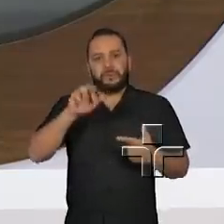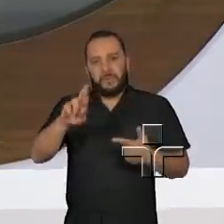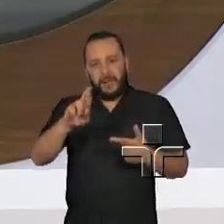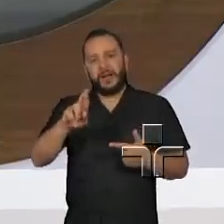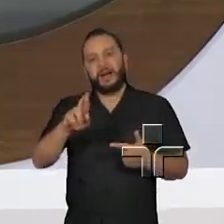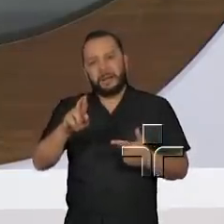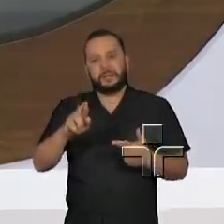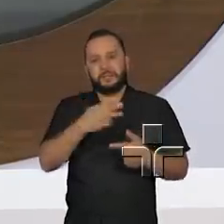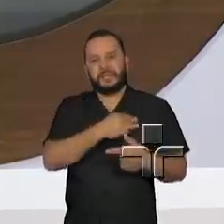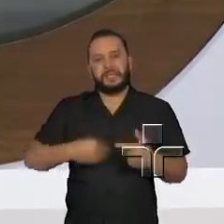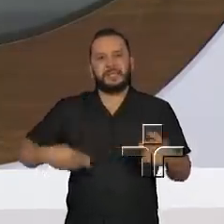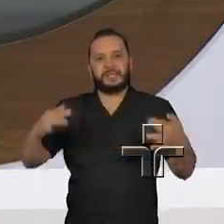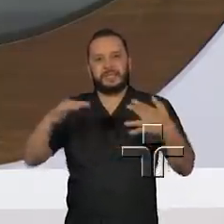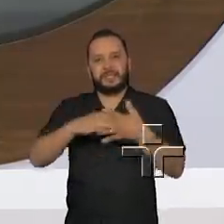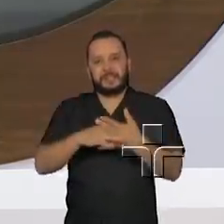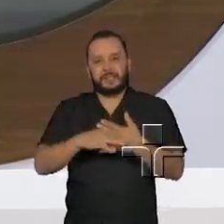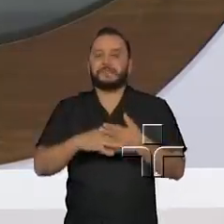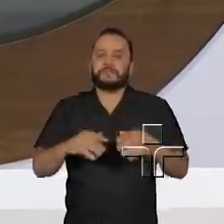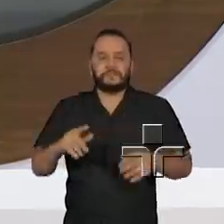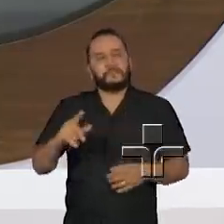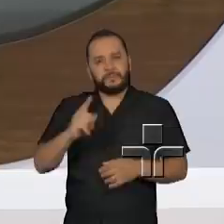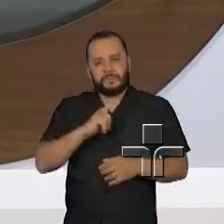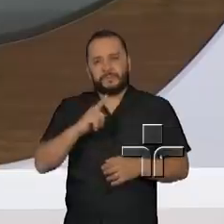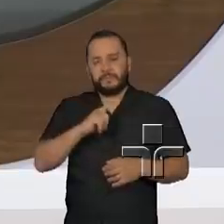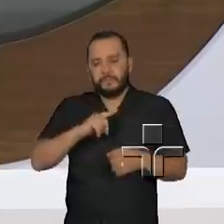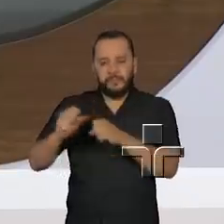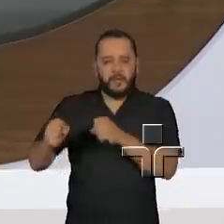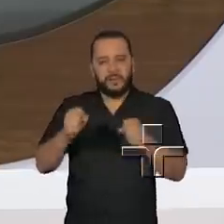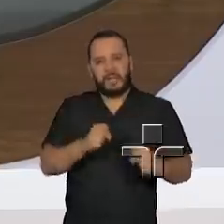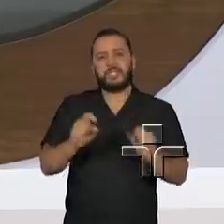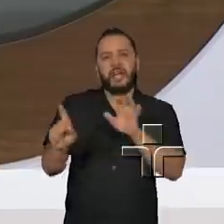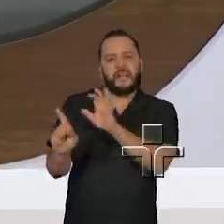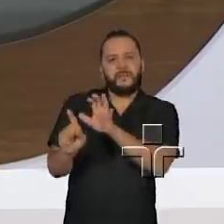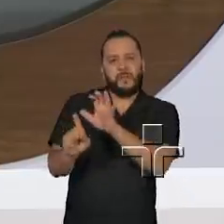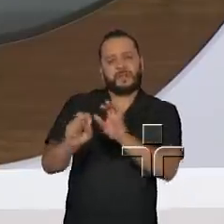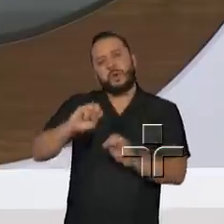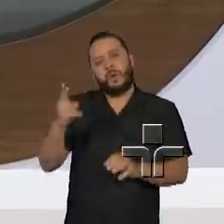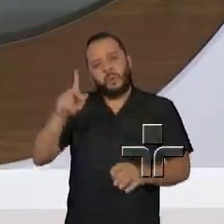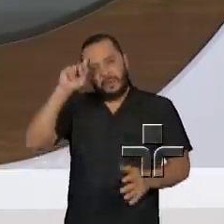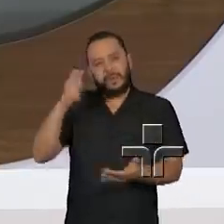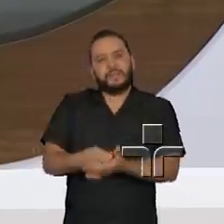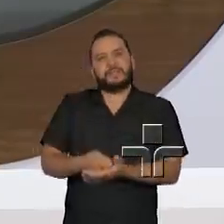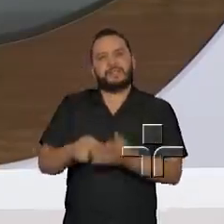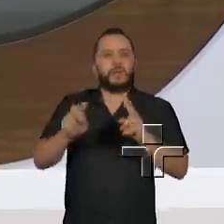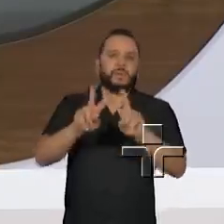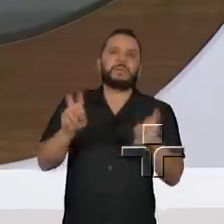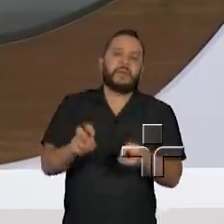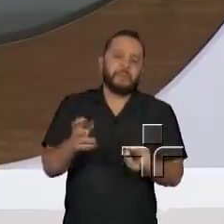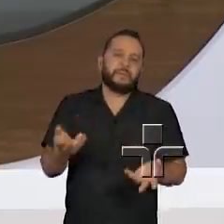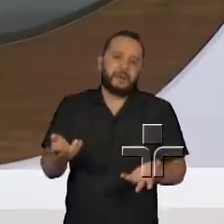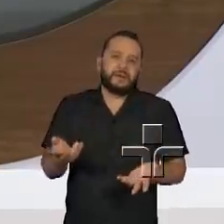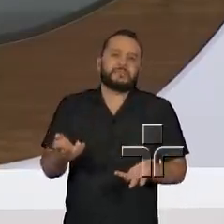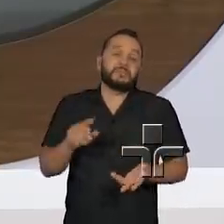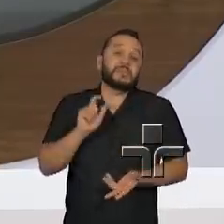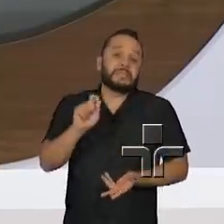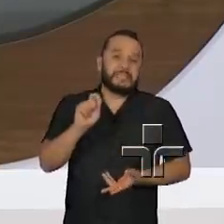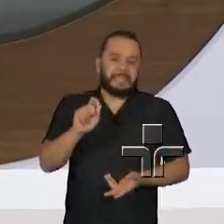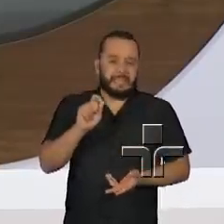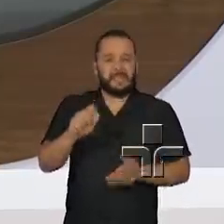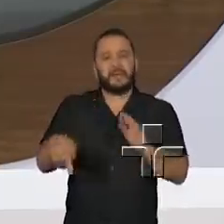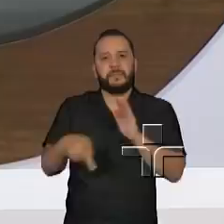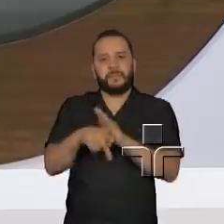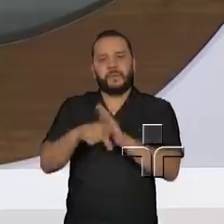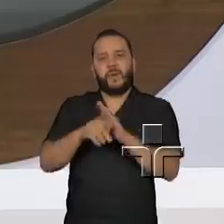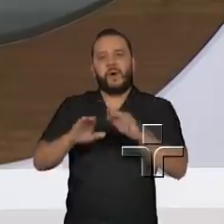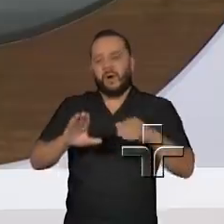que exerce, digamos assim, poder de influência ou decisão a respeito desse tema que é sobre a cannabis